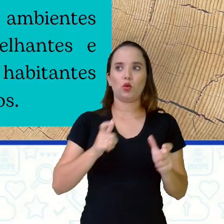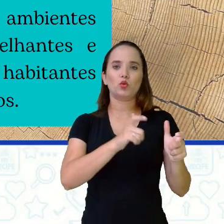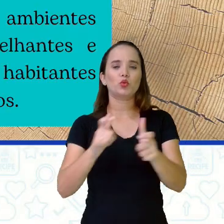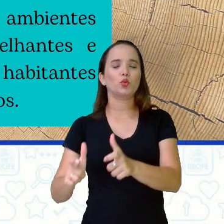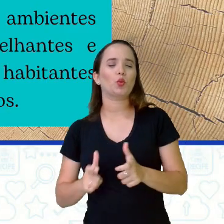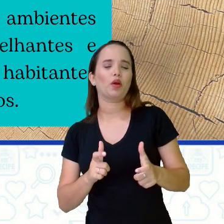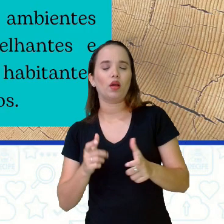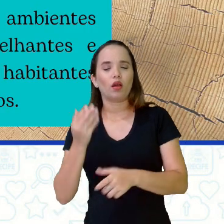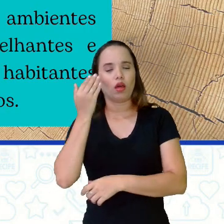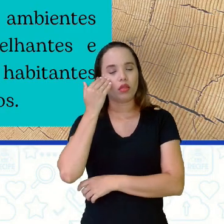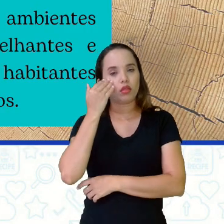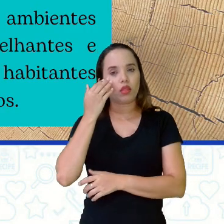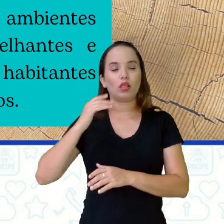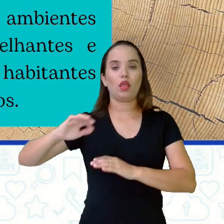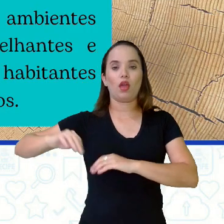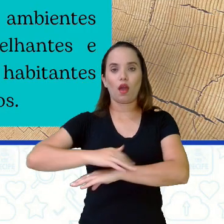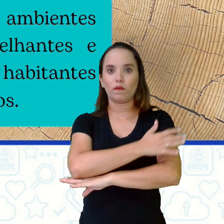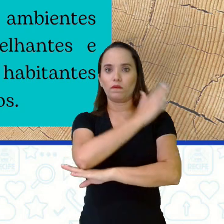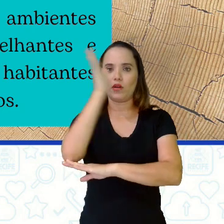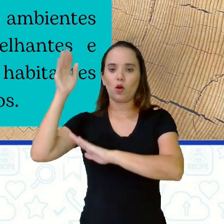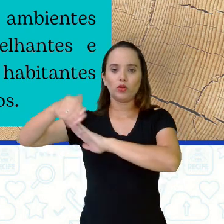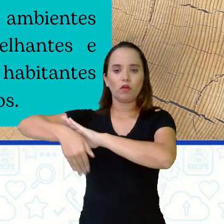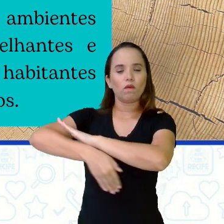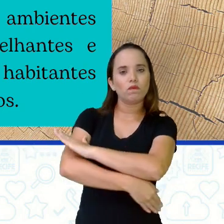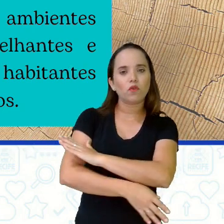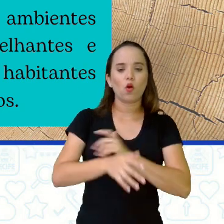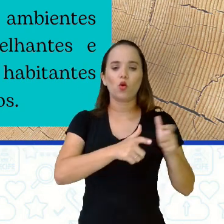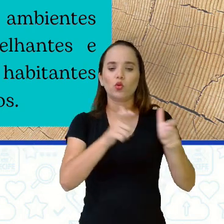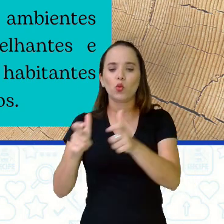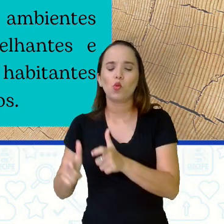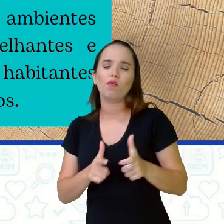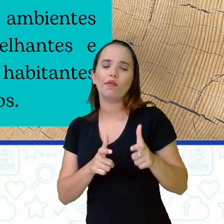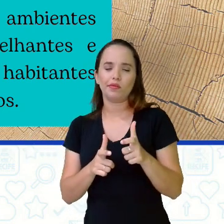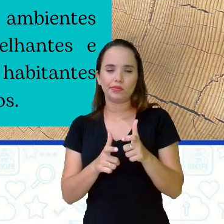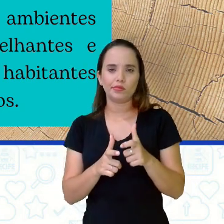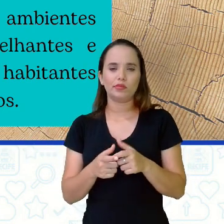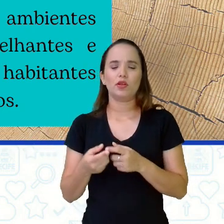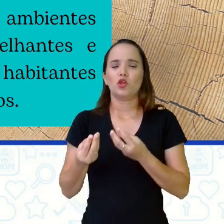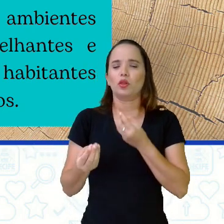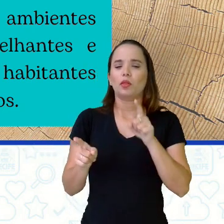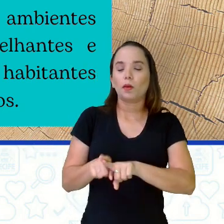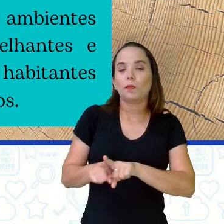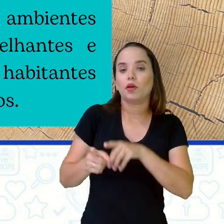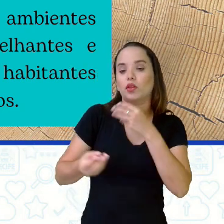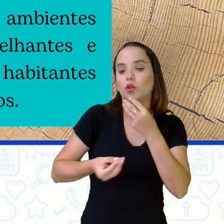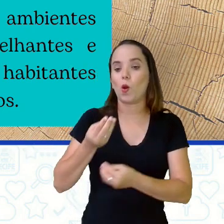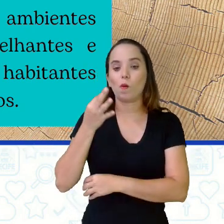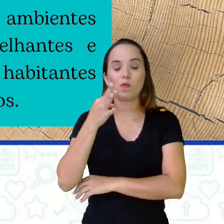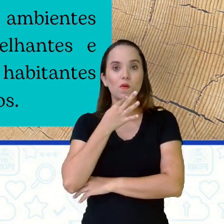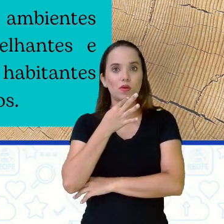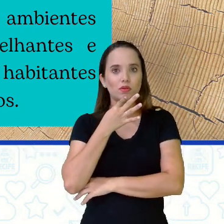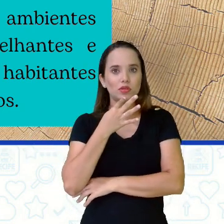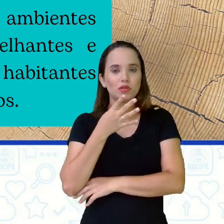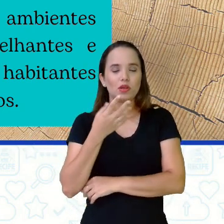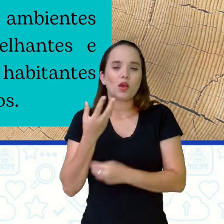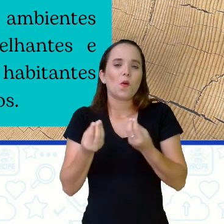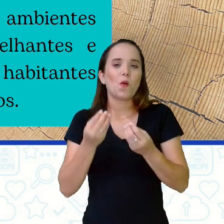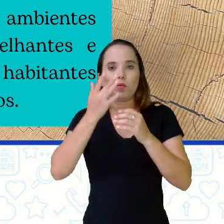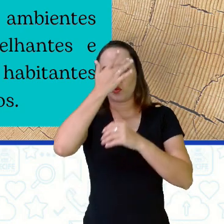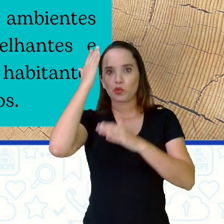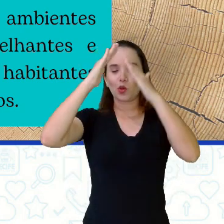os aspectos semelhantes e diferentes entre eles, além de conhecer como os habitantes modificaram a Terra e os